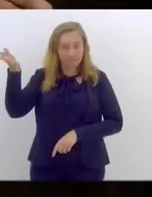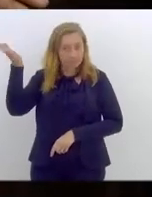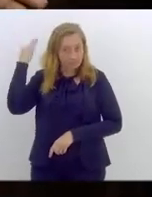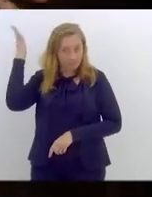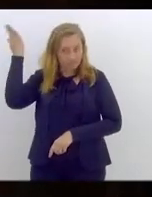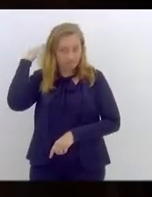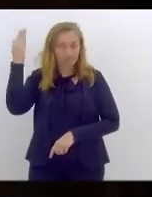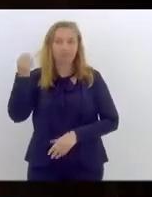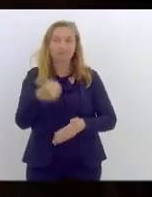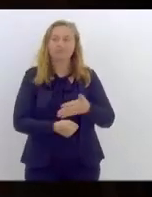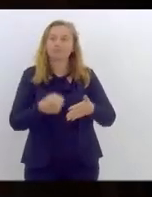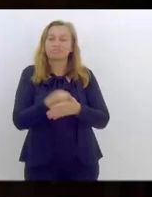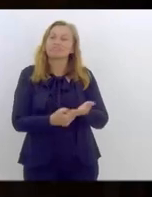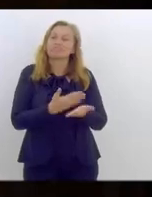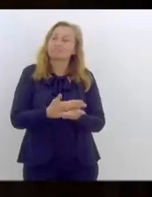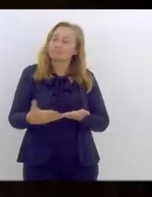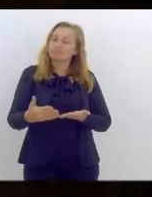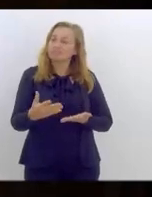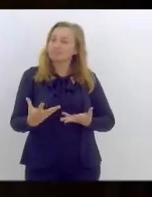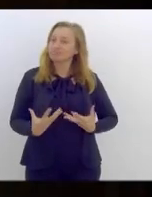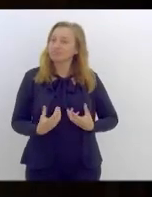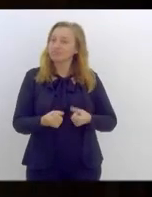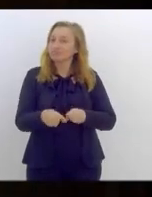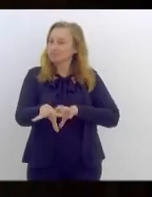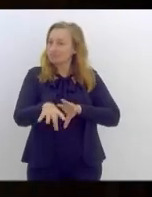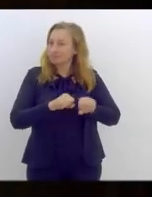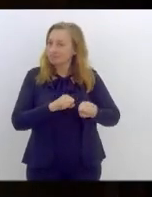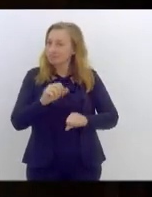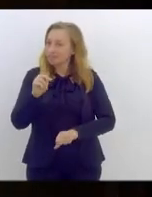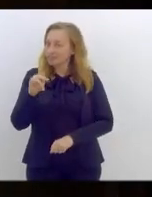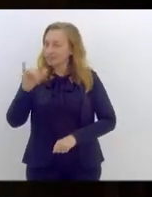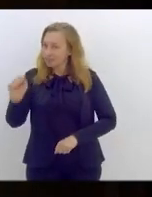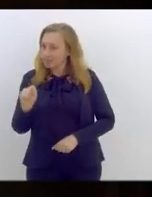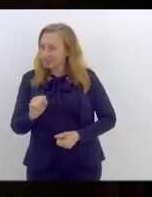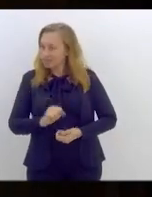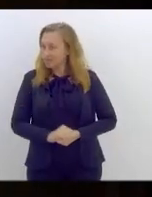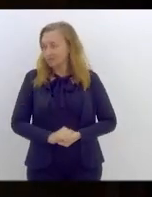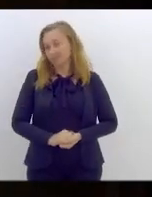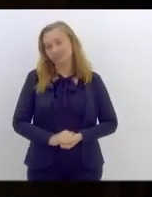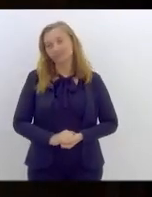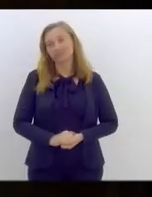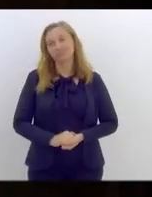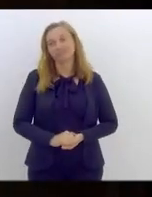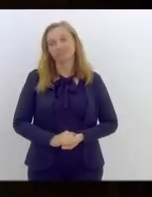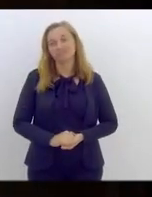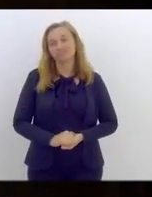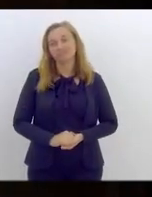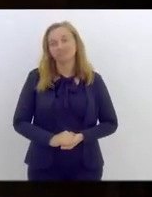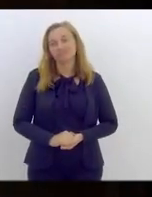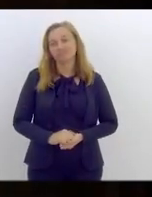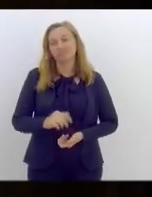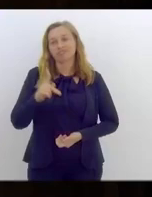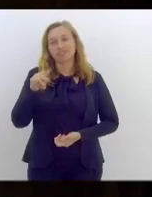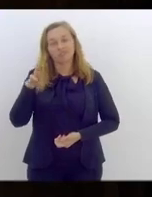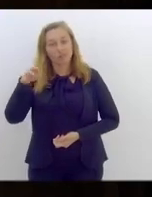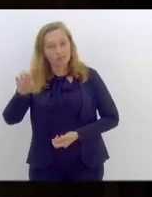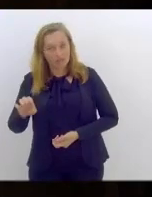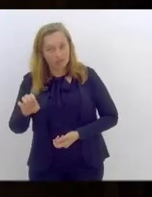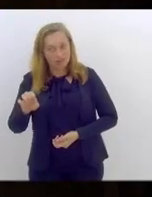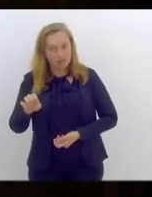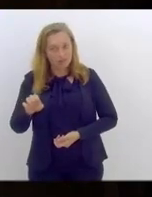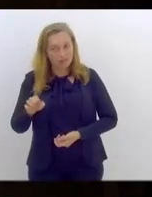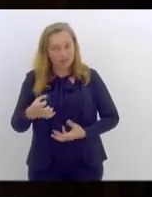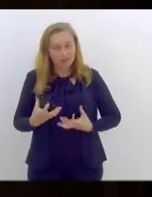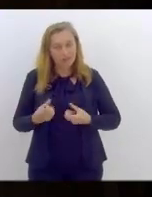luta. Então, você recebeu um diploma de Abdias Nascimento, tá? Prudente receber o diploma